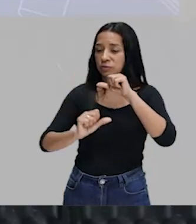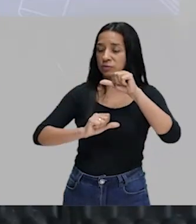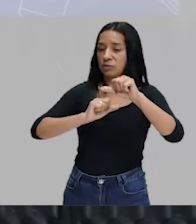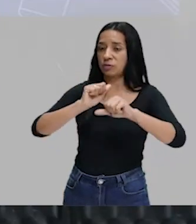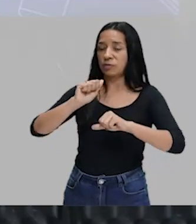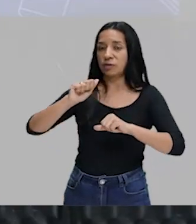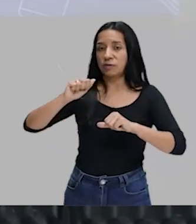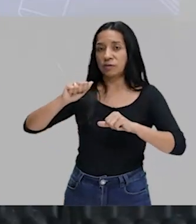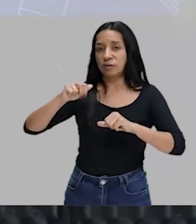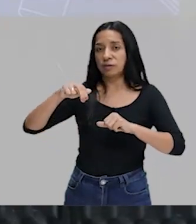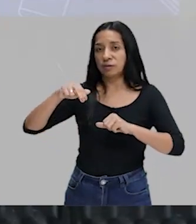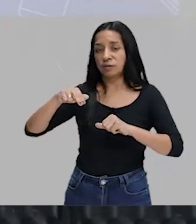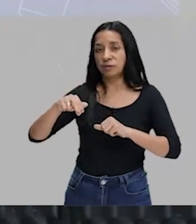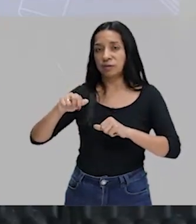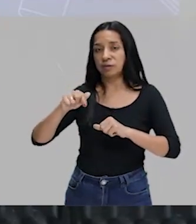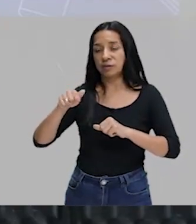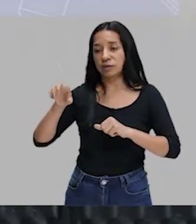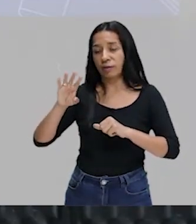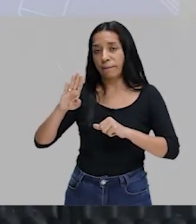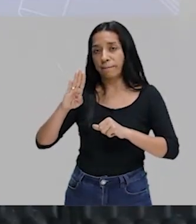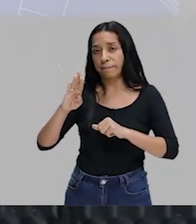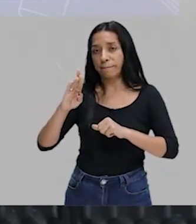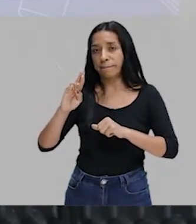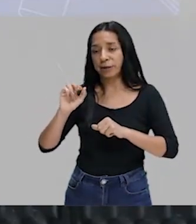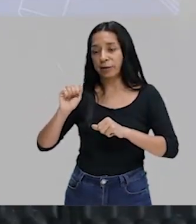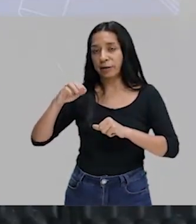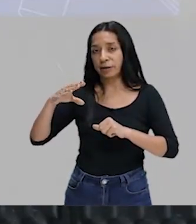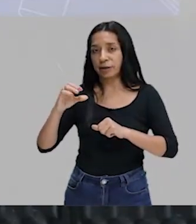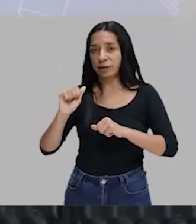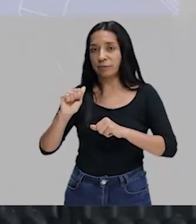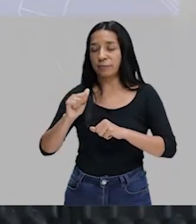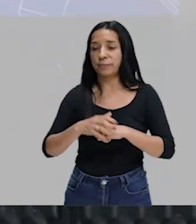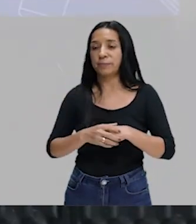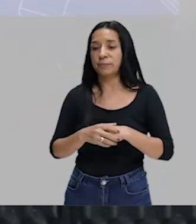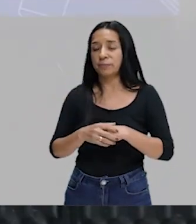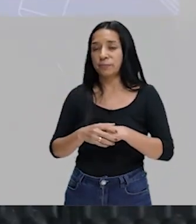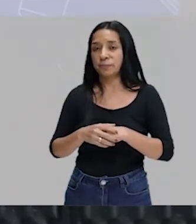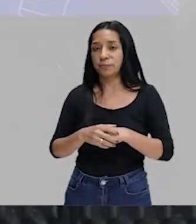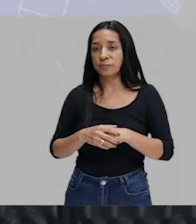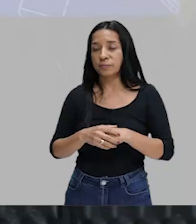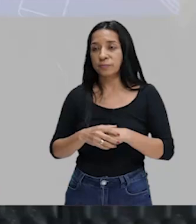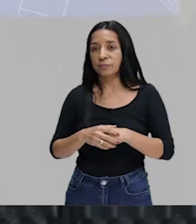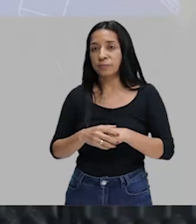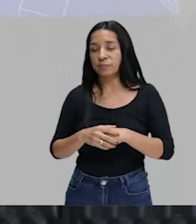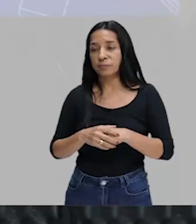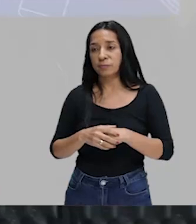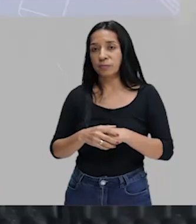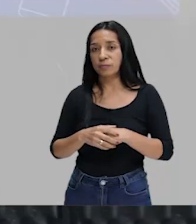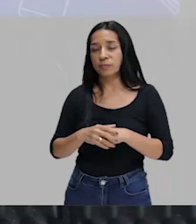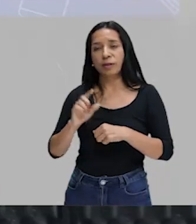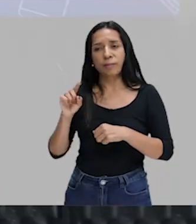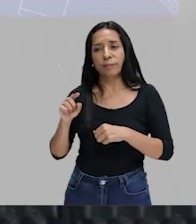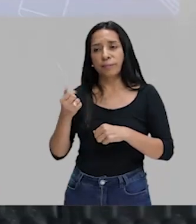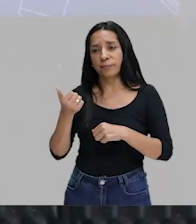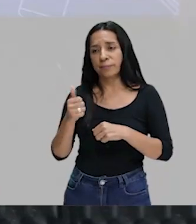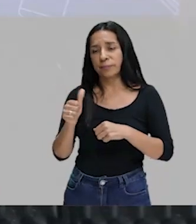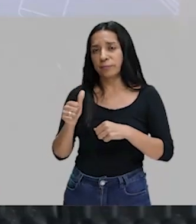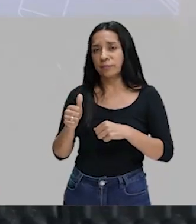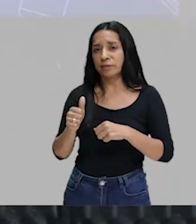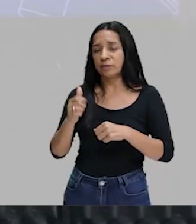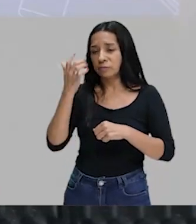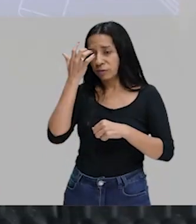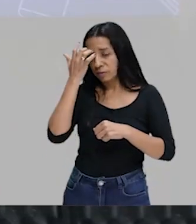Tá certo? Então ele passa por todos esses estágios. Certo? Viram como é bem fácil, viram como é bem simples essa parte